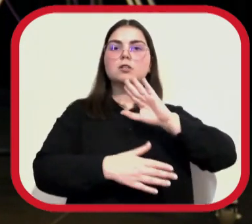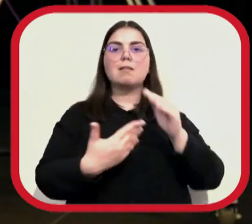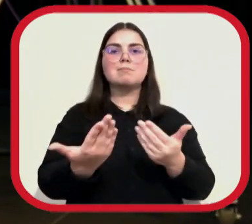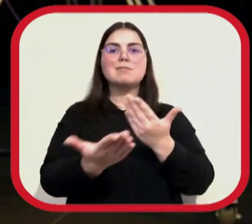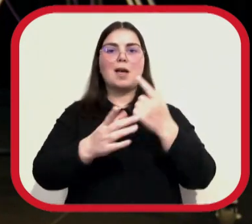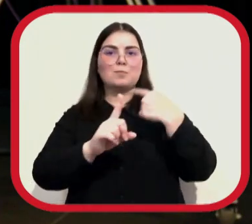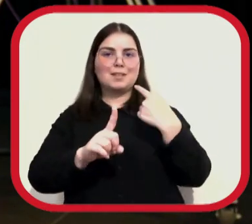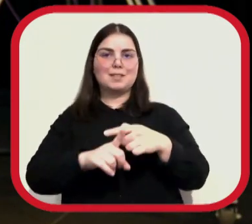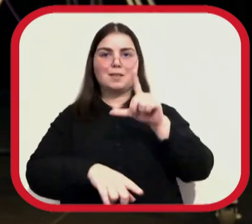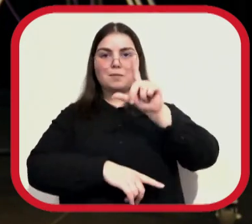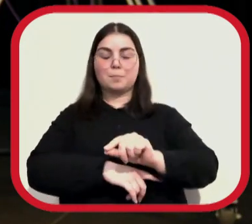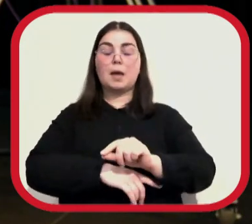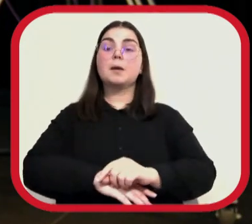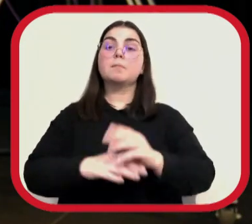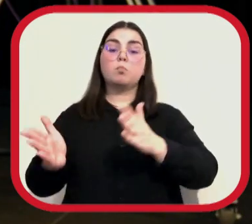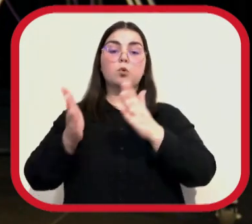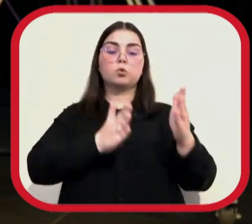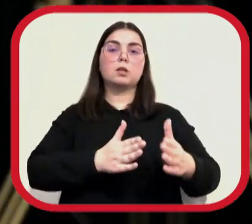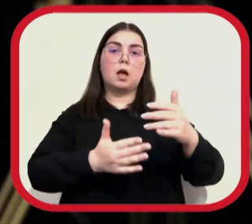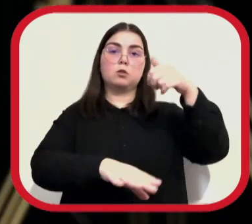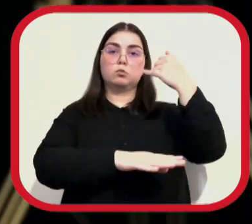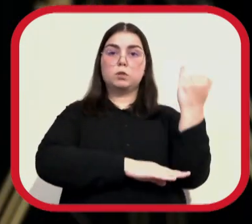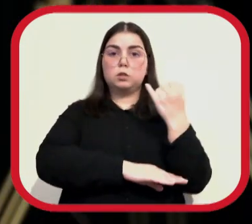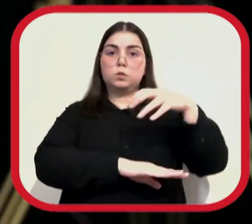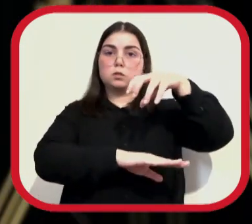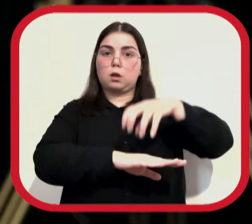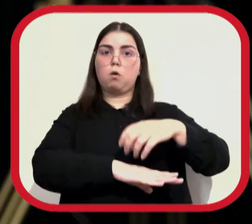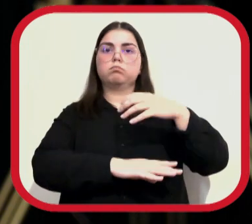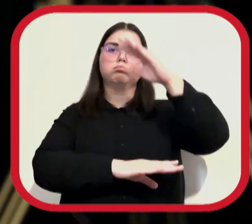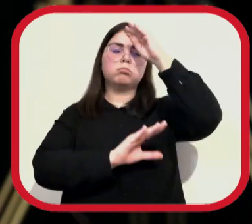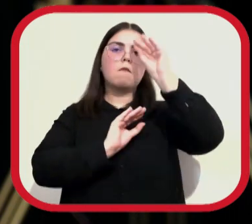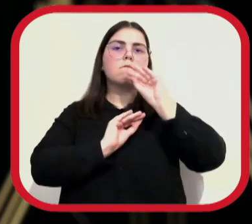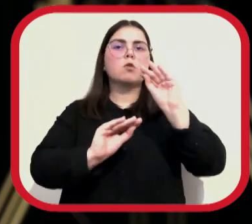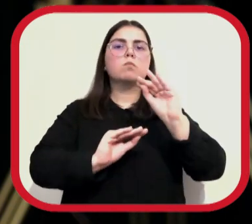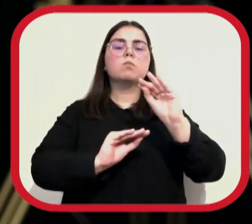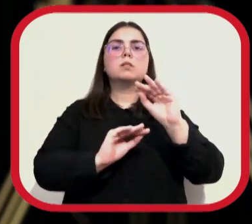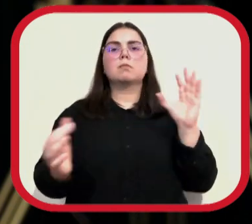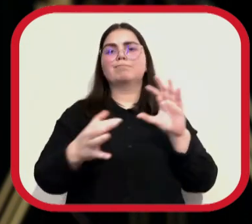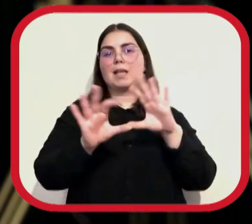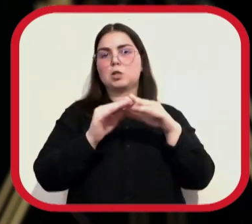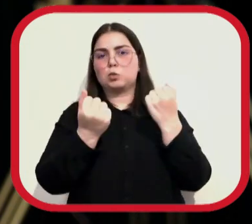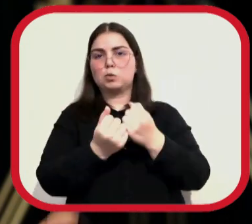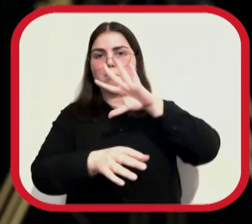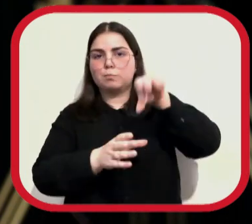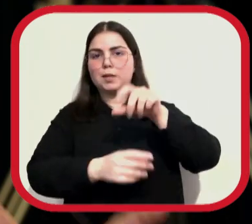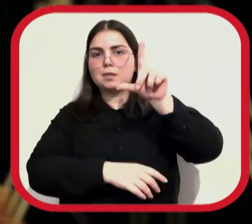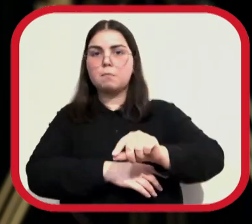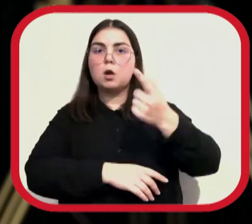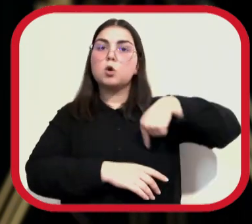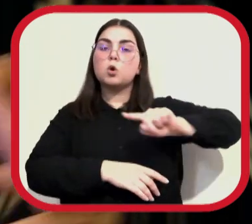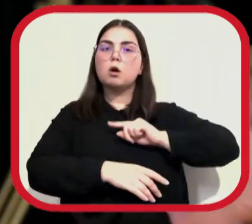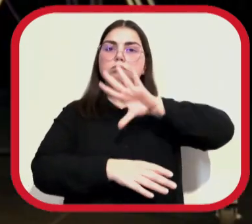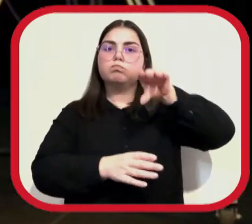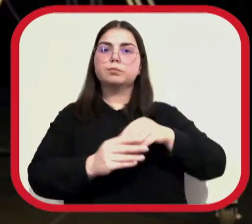também contribuímos de alguma forma. Por outro lado, uma instituição de formação tem também o seu papel social e, portanto, nós